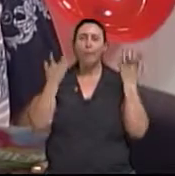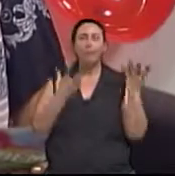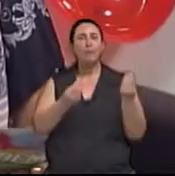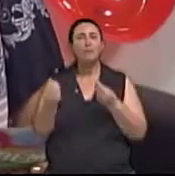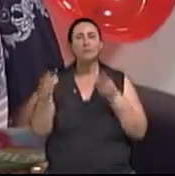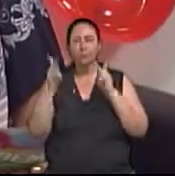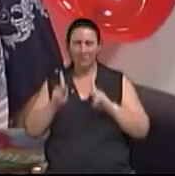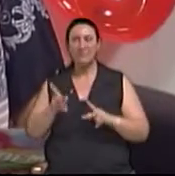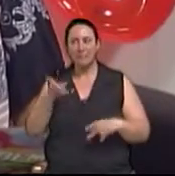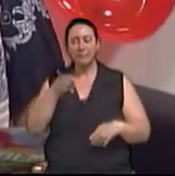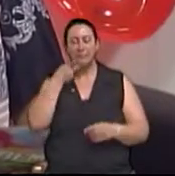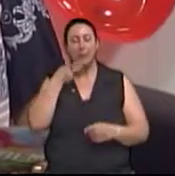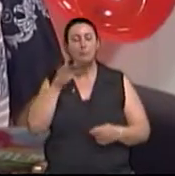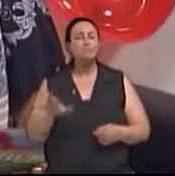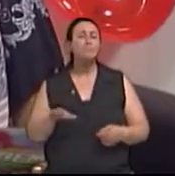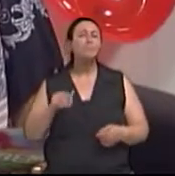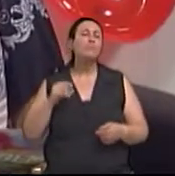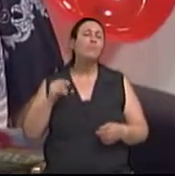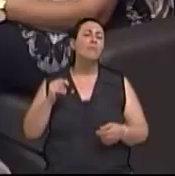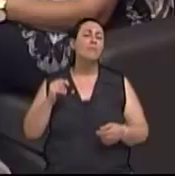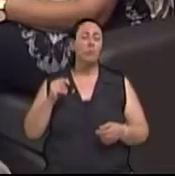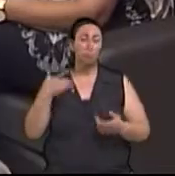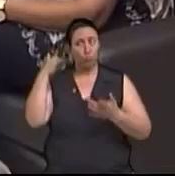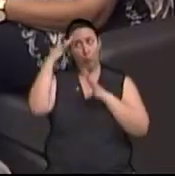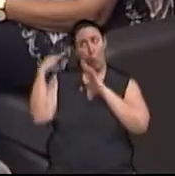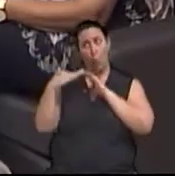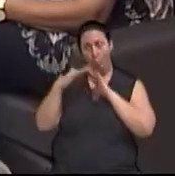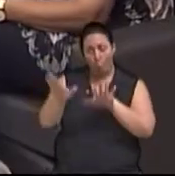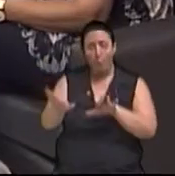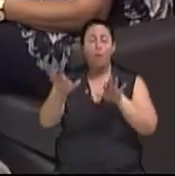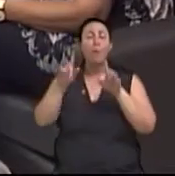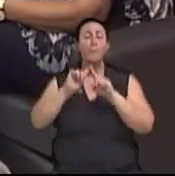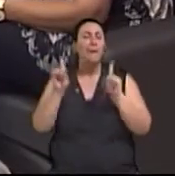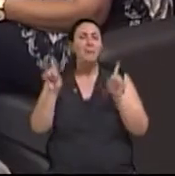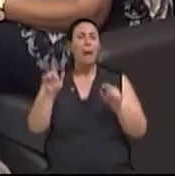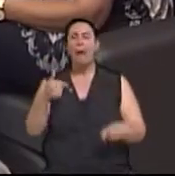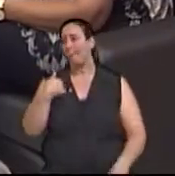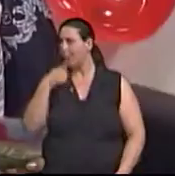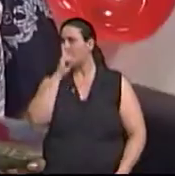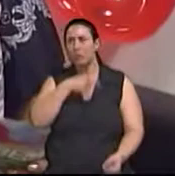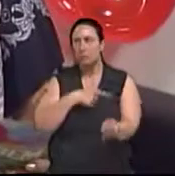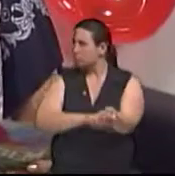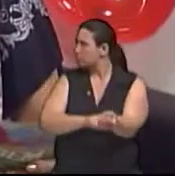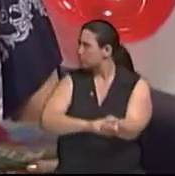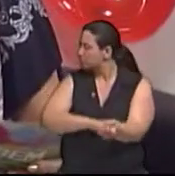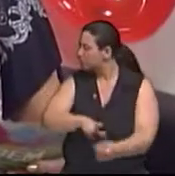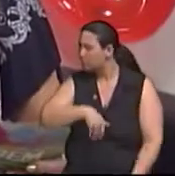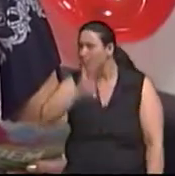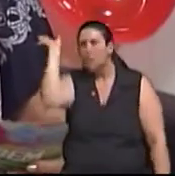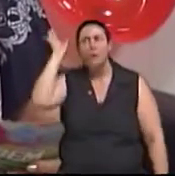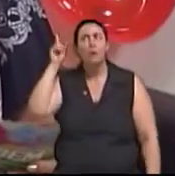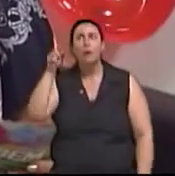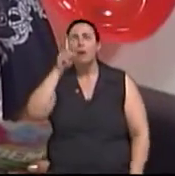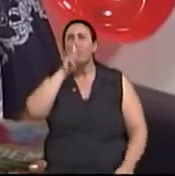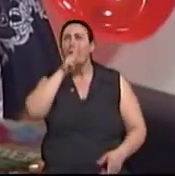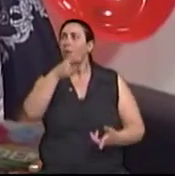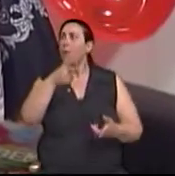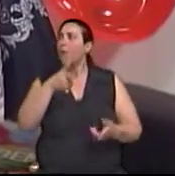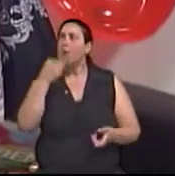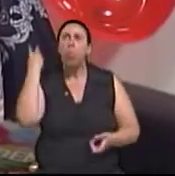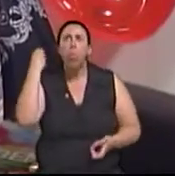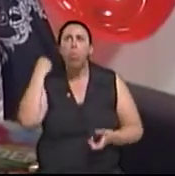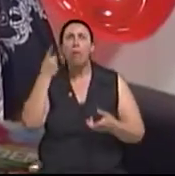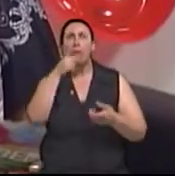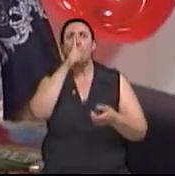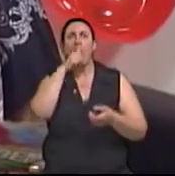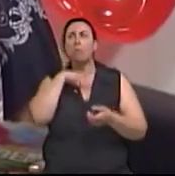As pessoas dizem né se a senhora concorda comigo assim minha mãe me irrita muito quando ela tem determinadas Manias quando ela